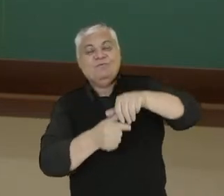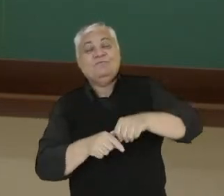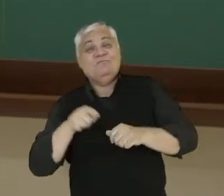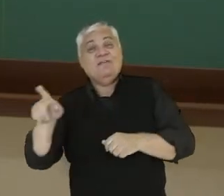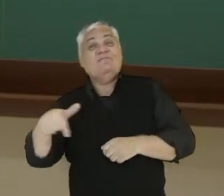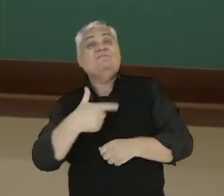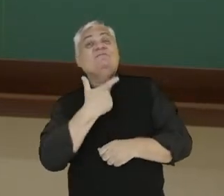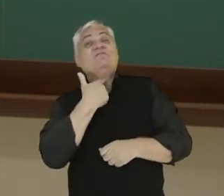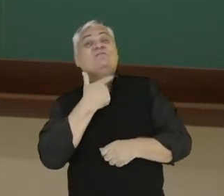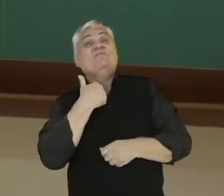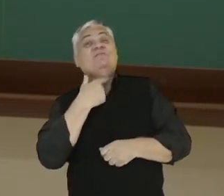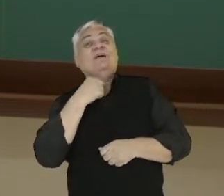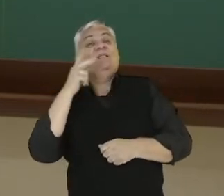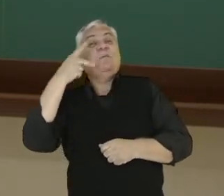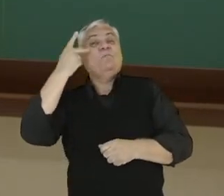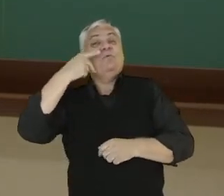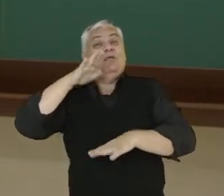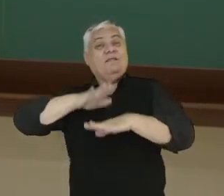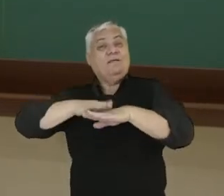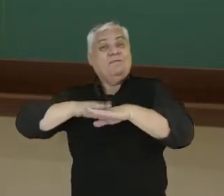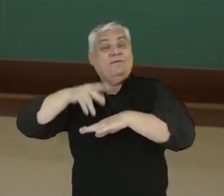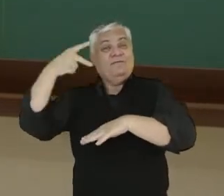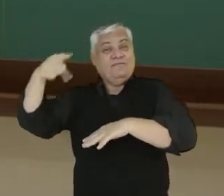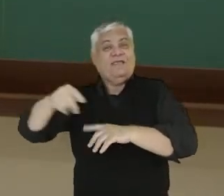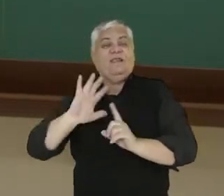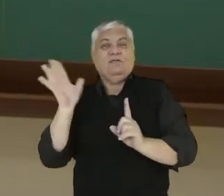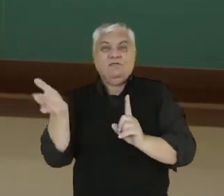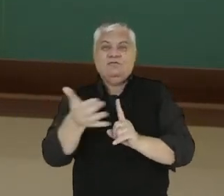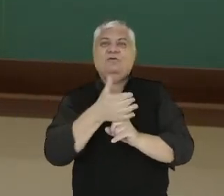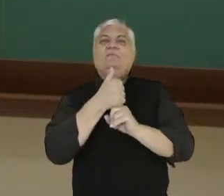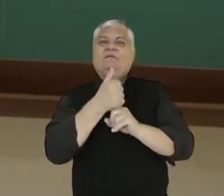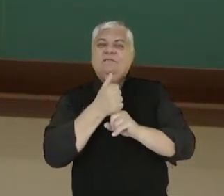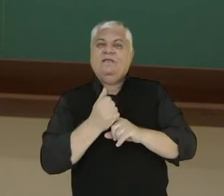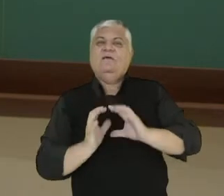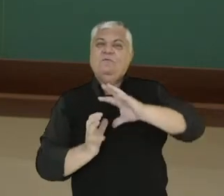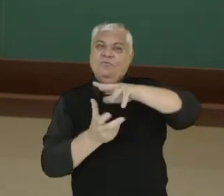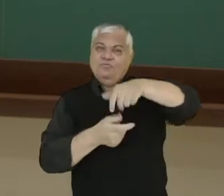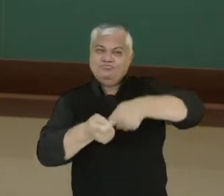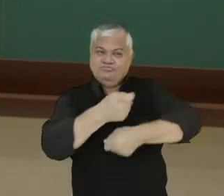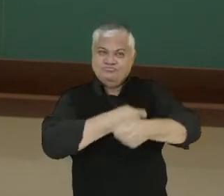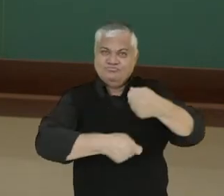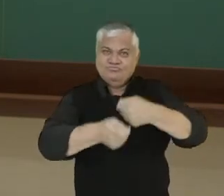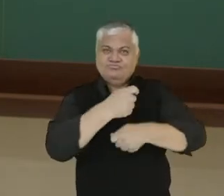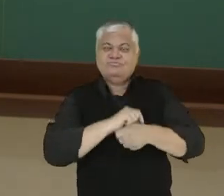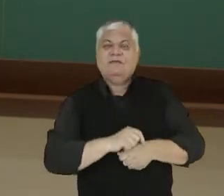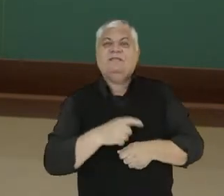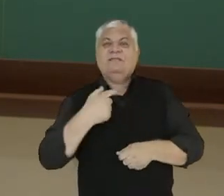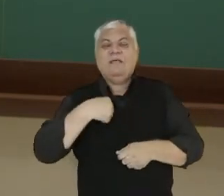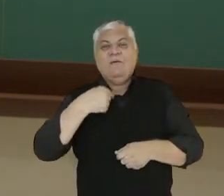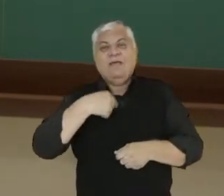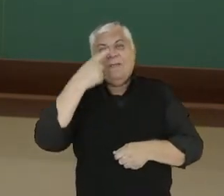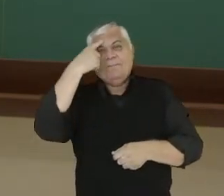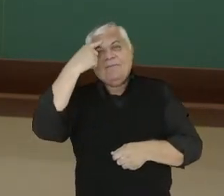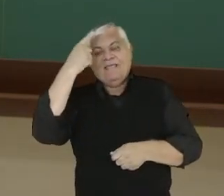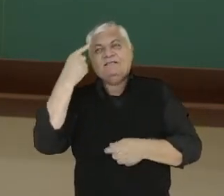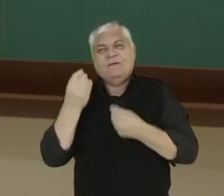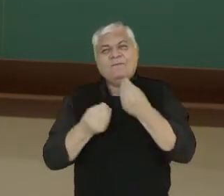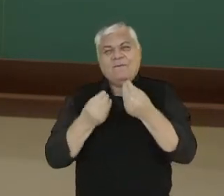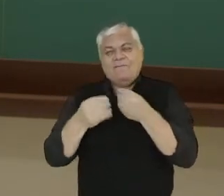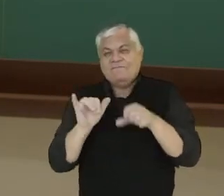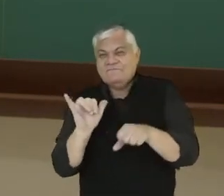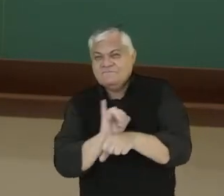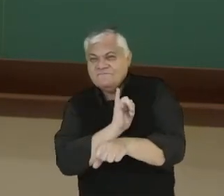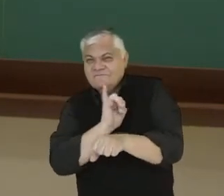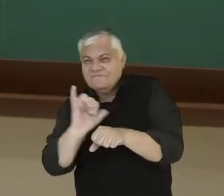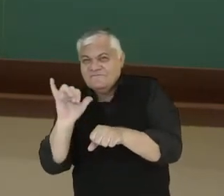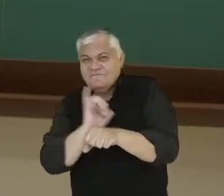intenção nessa política externa chinesa de dominar o mercado mundial. Então, por isso ela cria esta forma de se